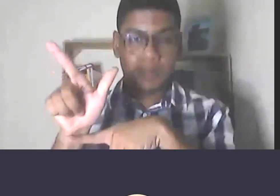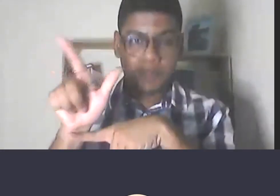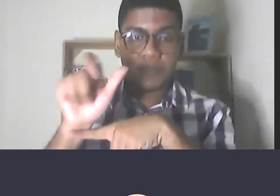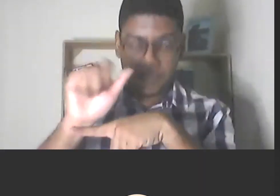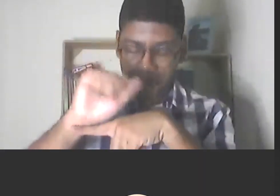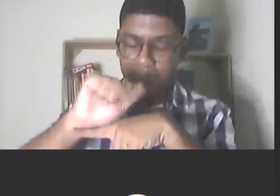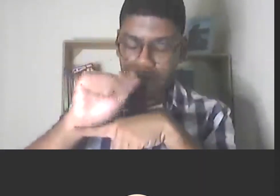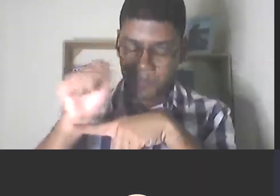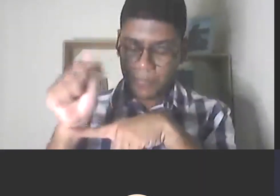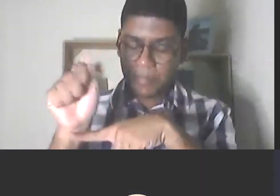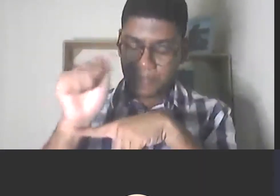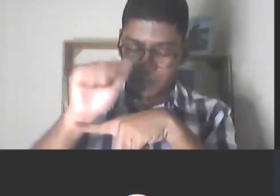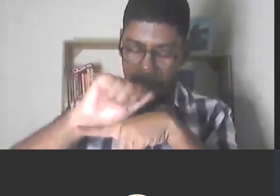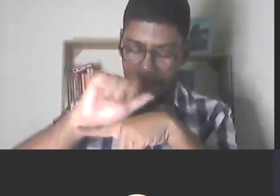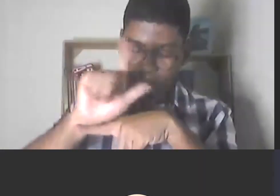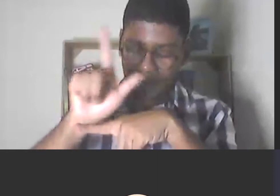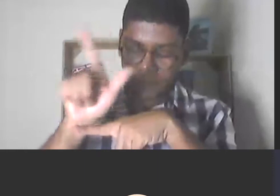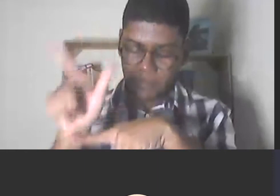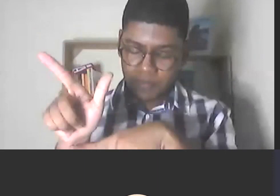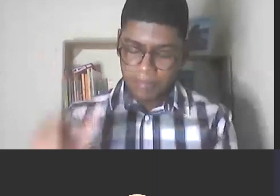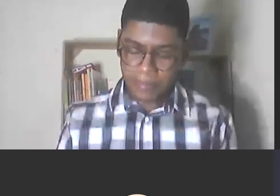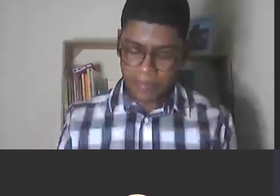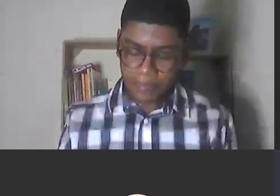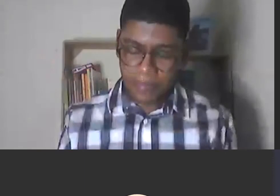Alugar. Alugar. Alugar.